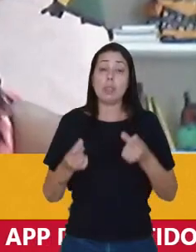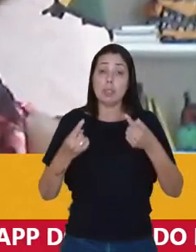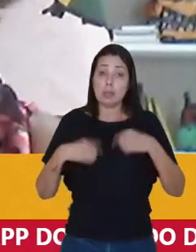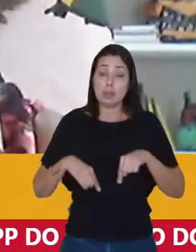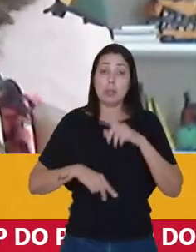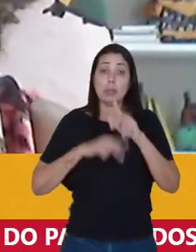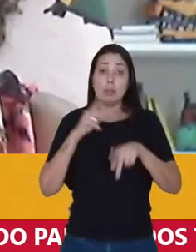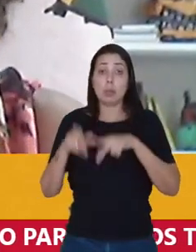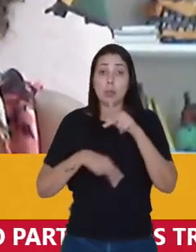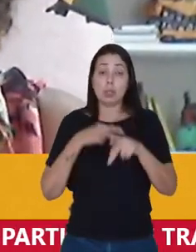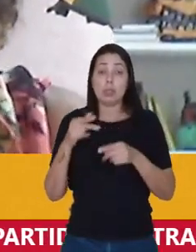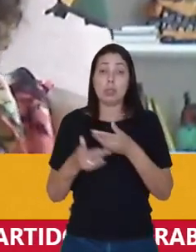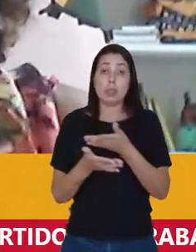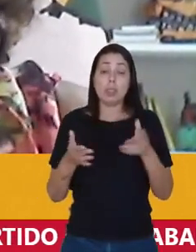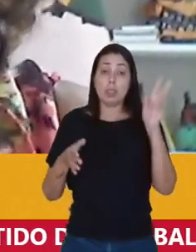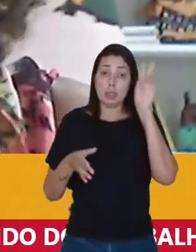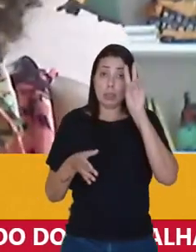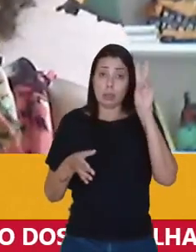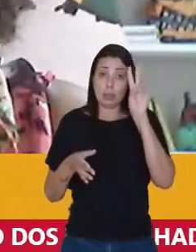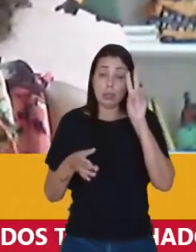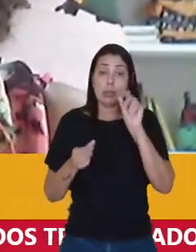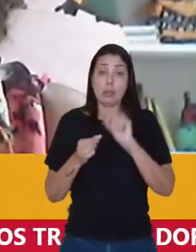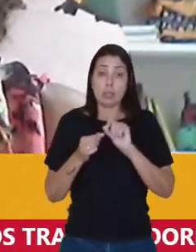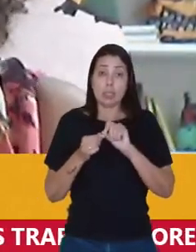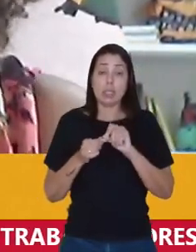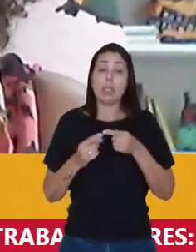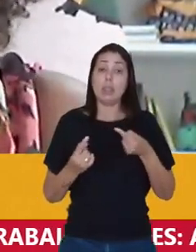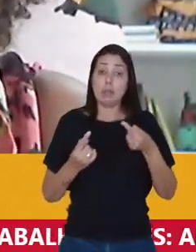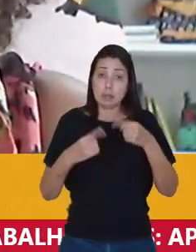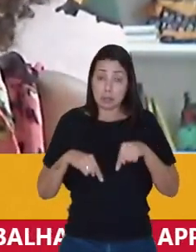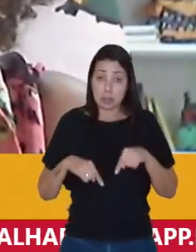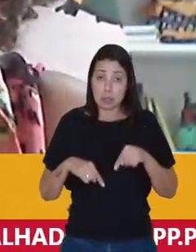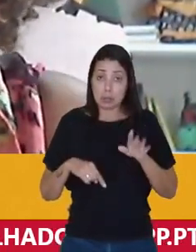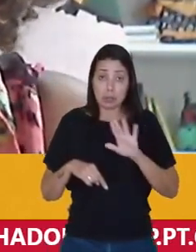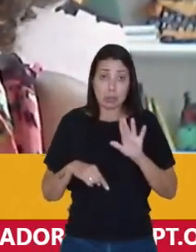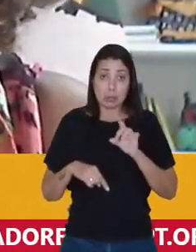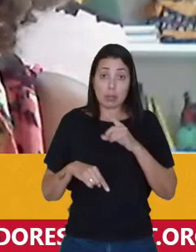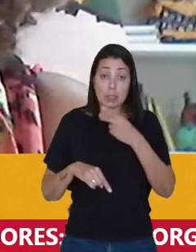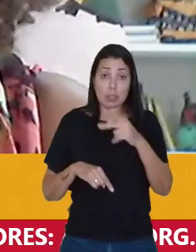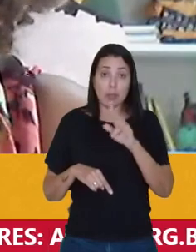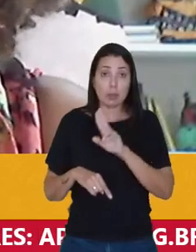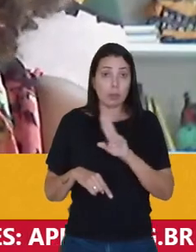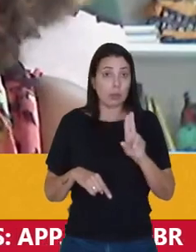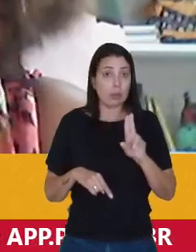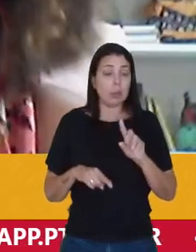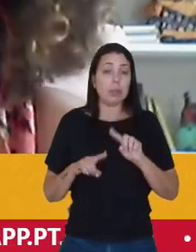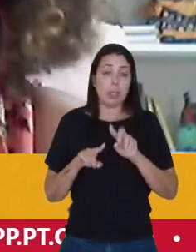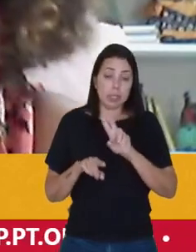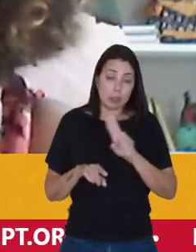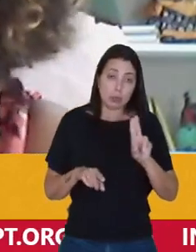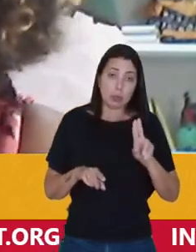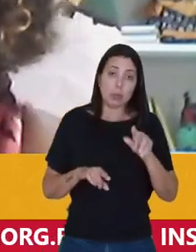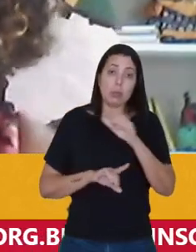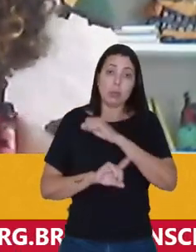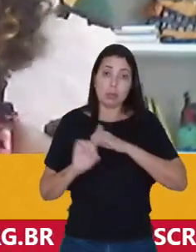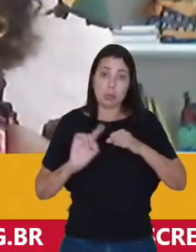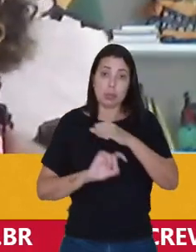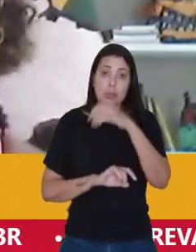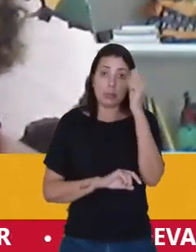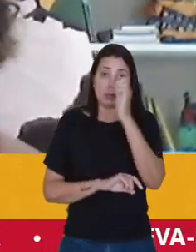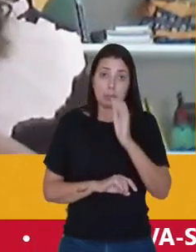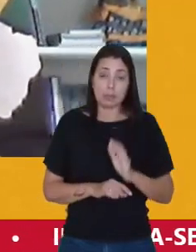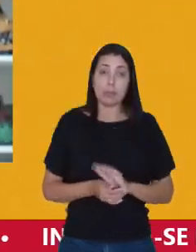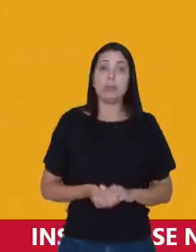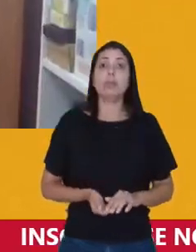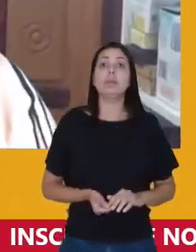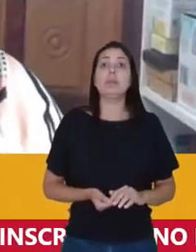as populações que historicamente fizeram esse enfrentamento, não em seu nome, mas em nome da sociedade brasileira.